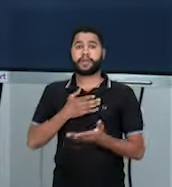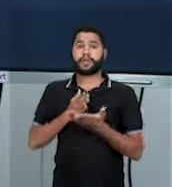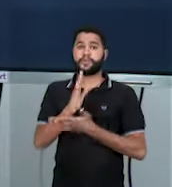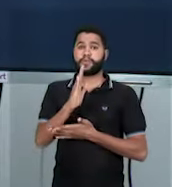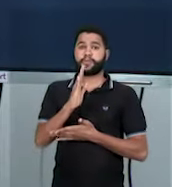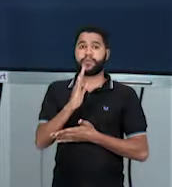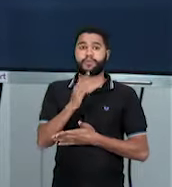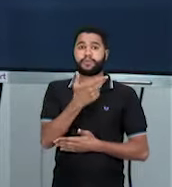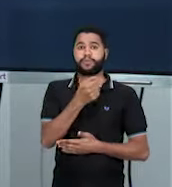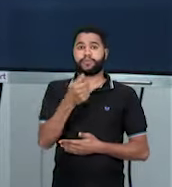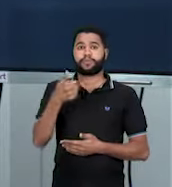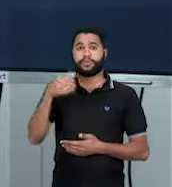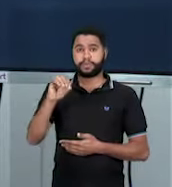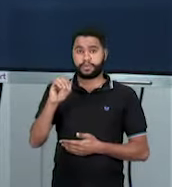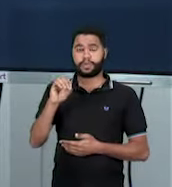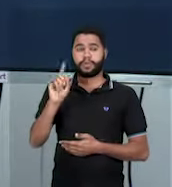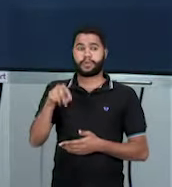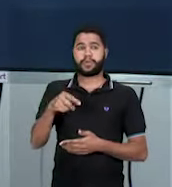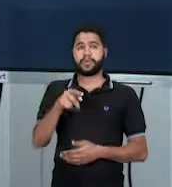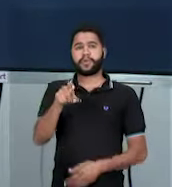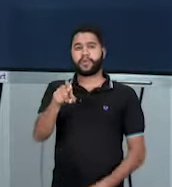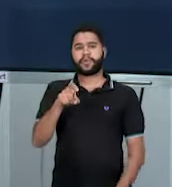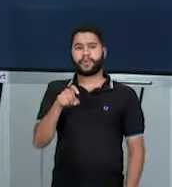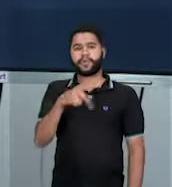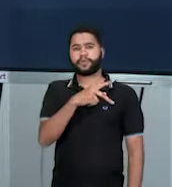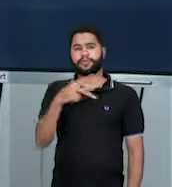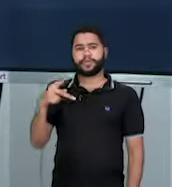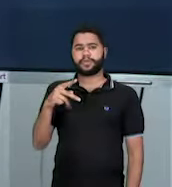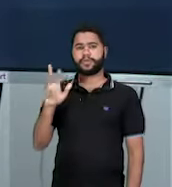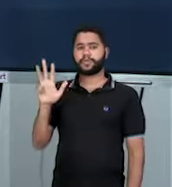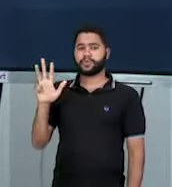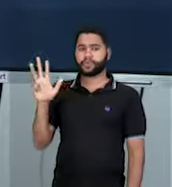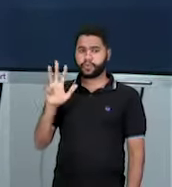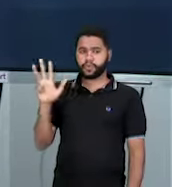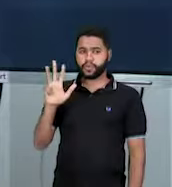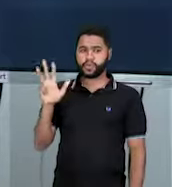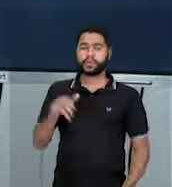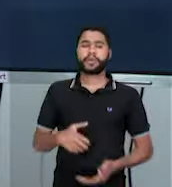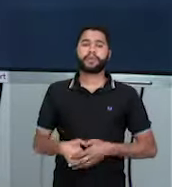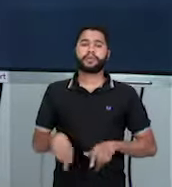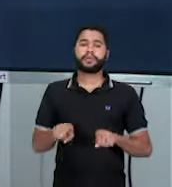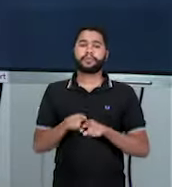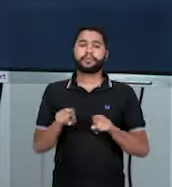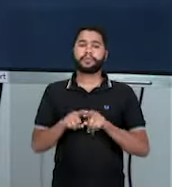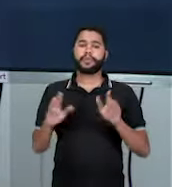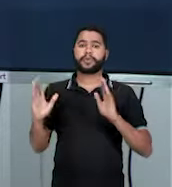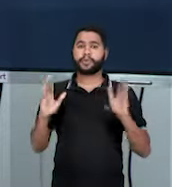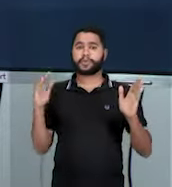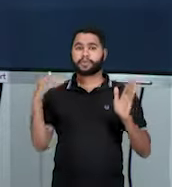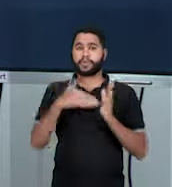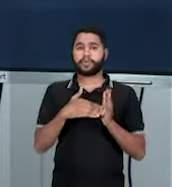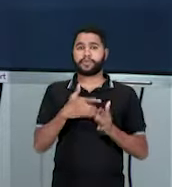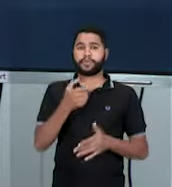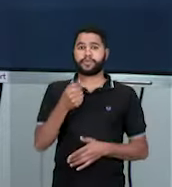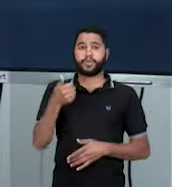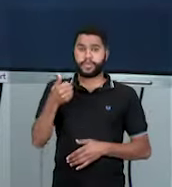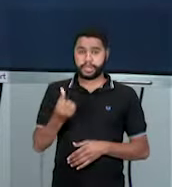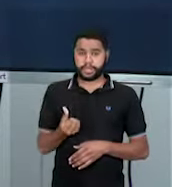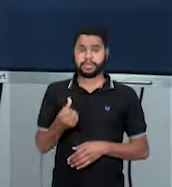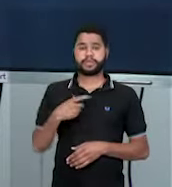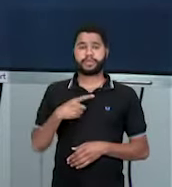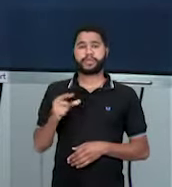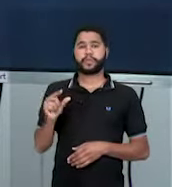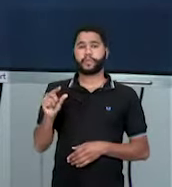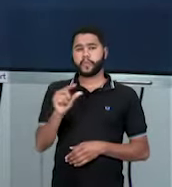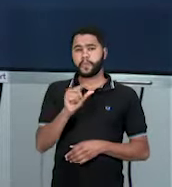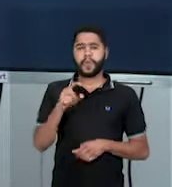2010, né, pelo então ex-presidente Lula, e com prazo até 2016. Então a gente tem muito pouco tempo